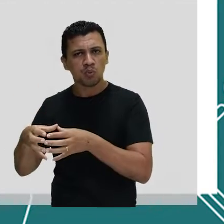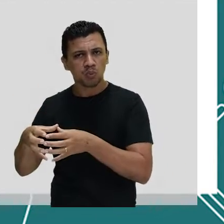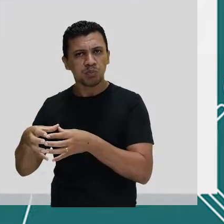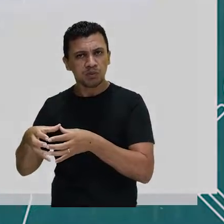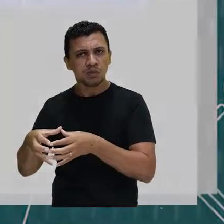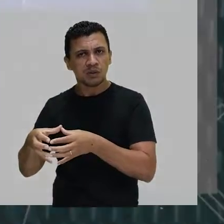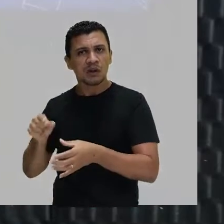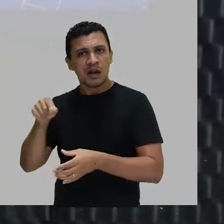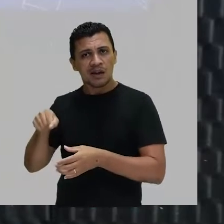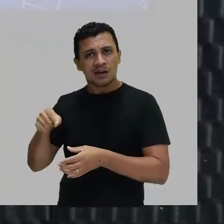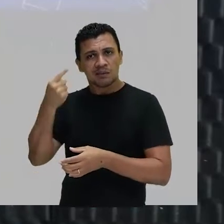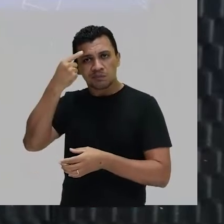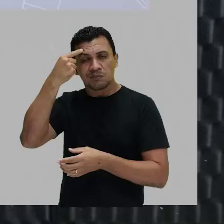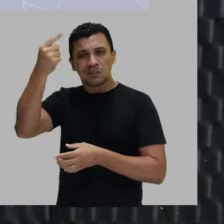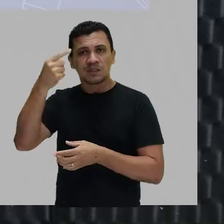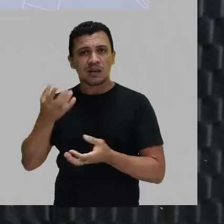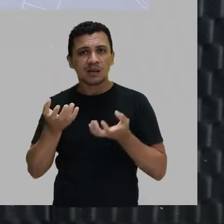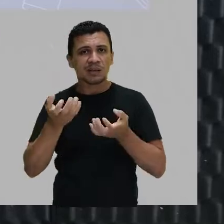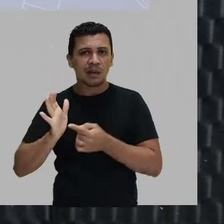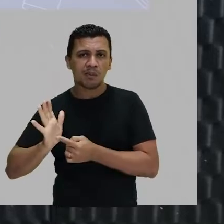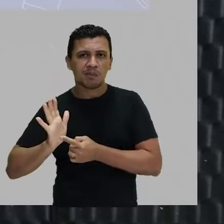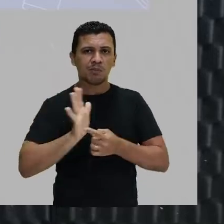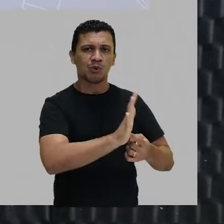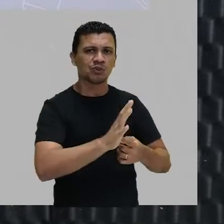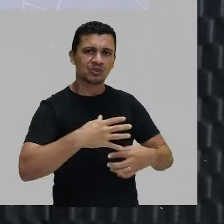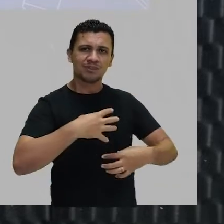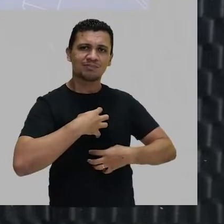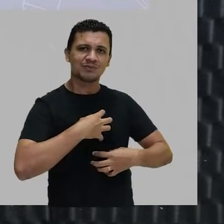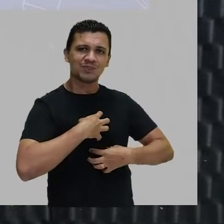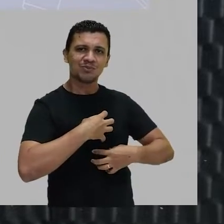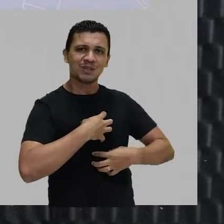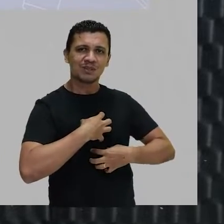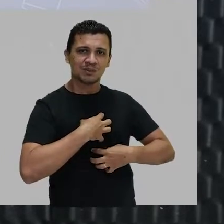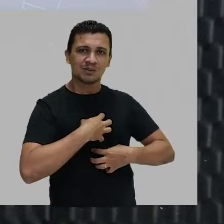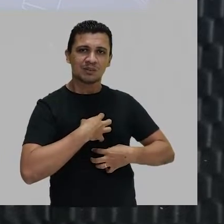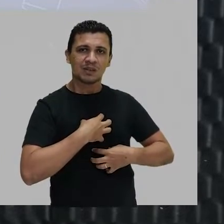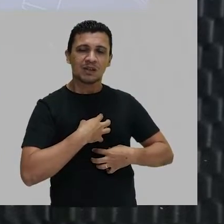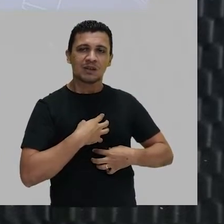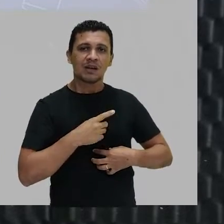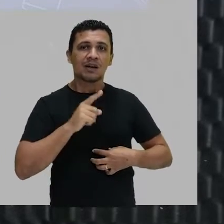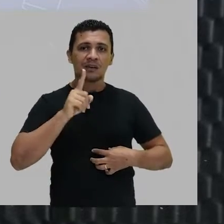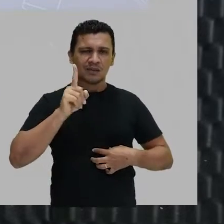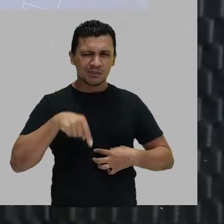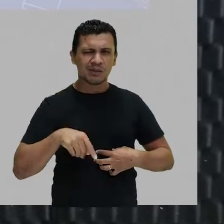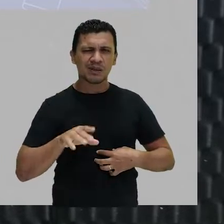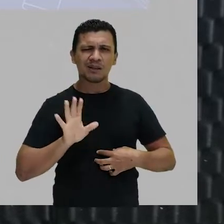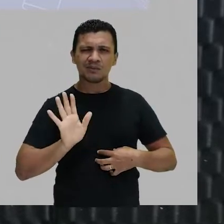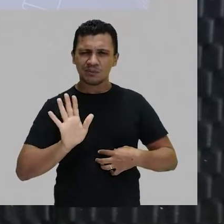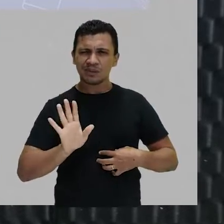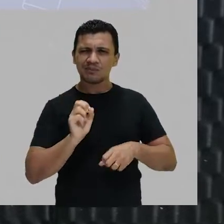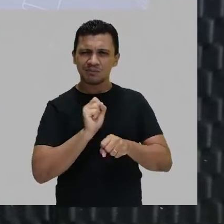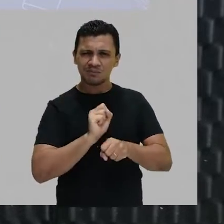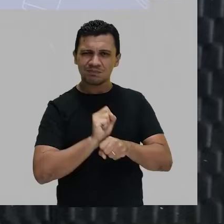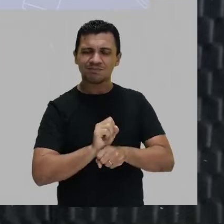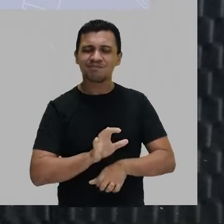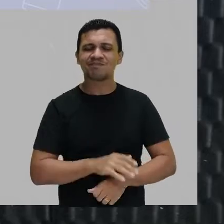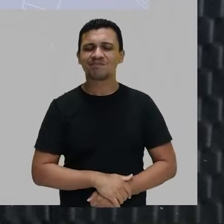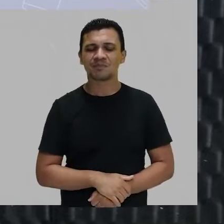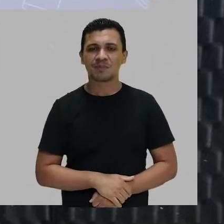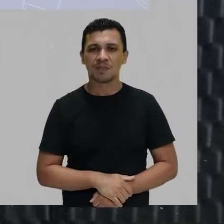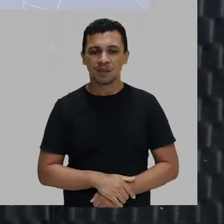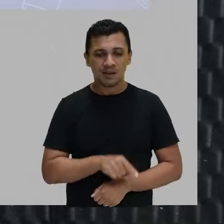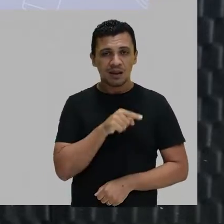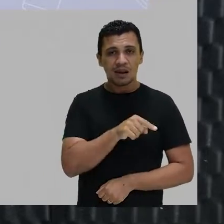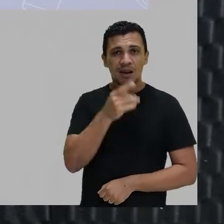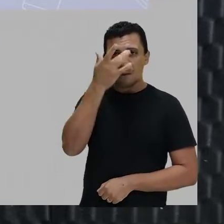passar, quer emitir, quer transmitir essa mensagem. Eu falei transmitir a mensagem, então a gente vai chegar num ponto aqui. Peraí. O espectador